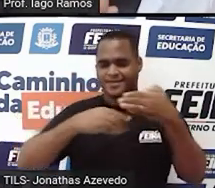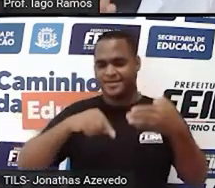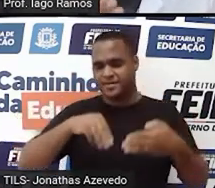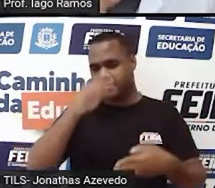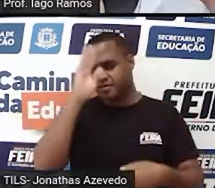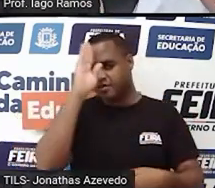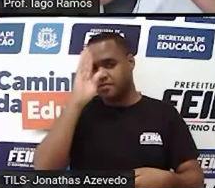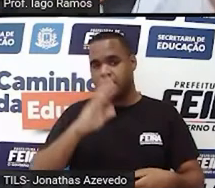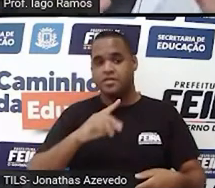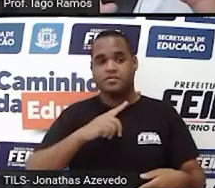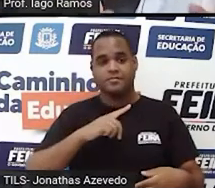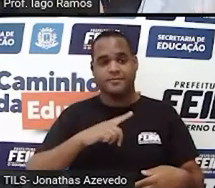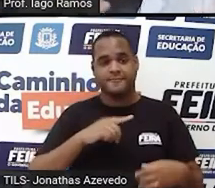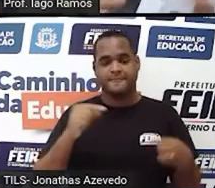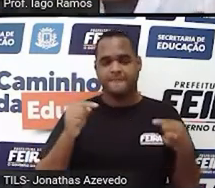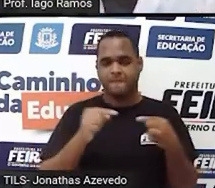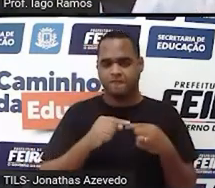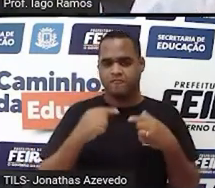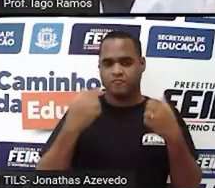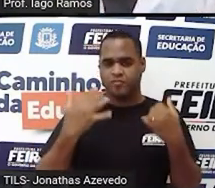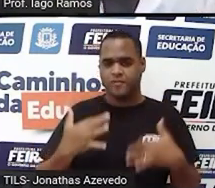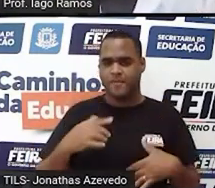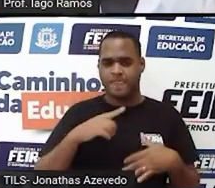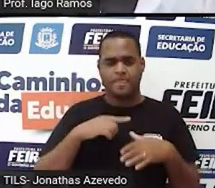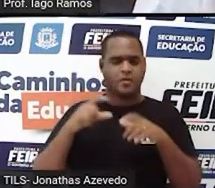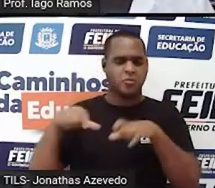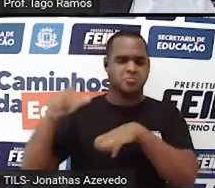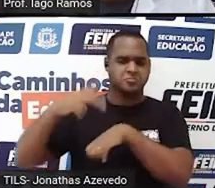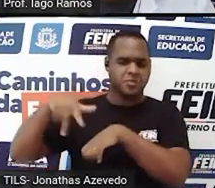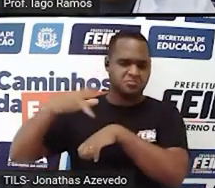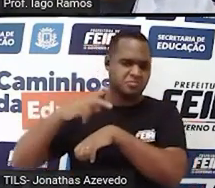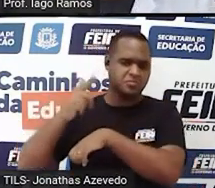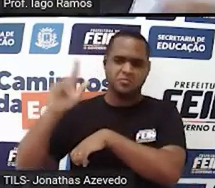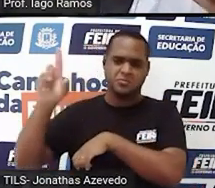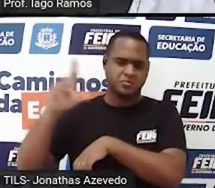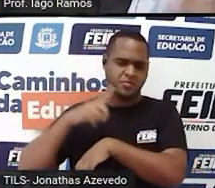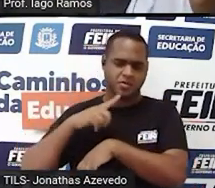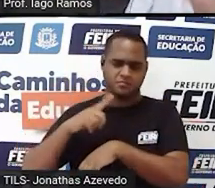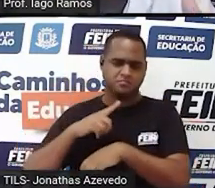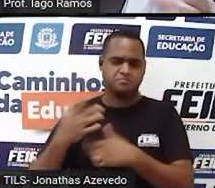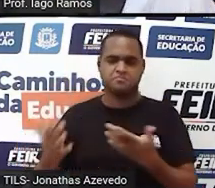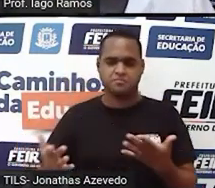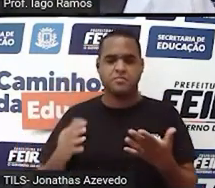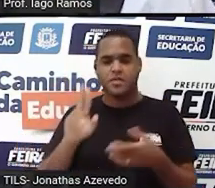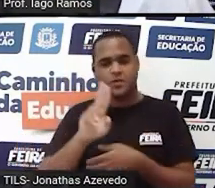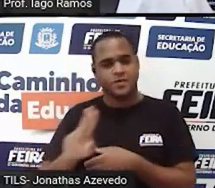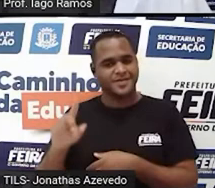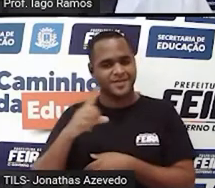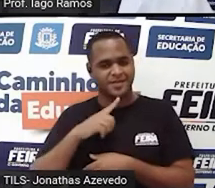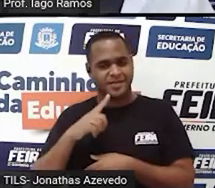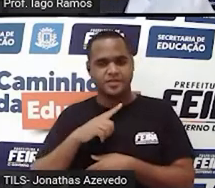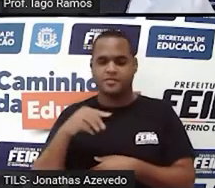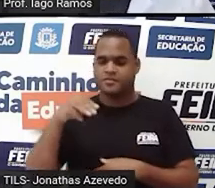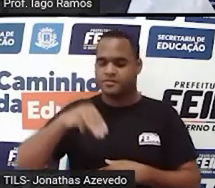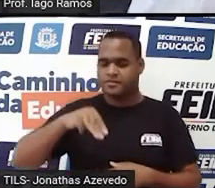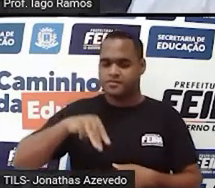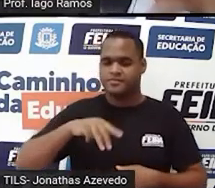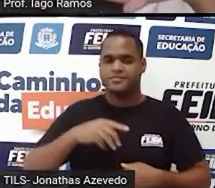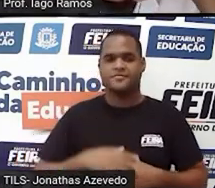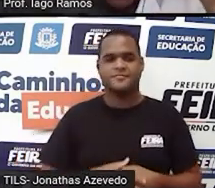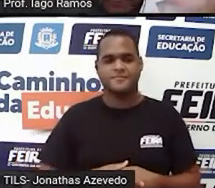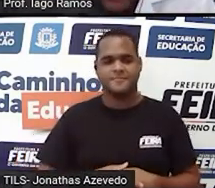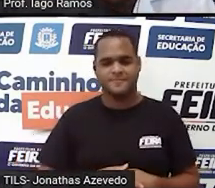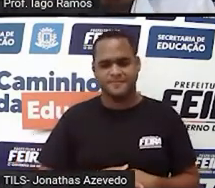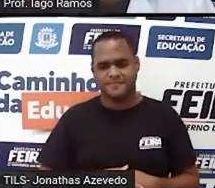medir da mesma forma uma parede em outro lugar do mundo né usando a unidade de medida um metro